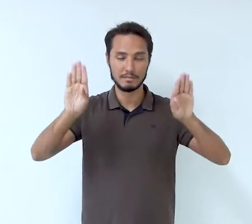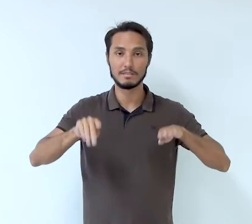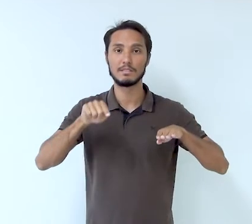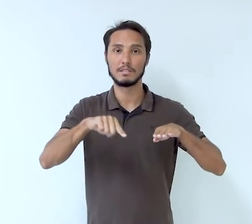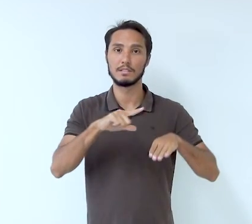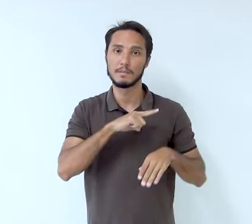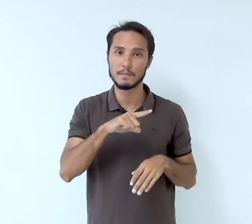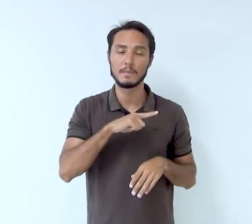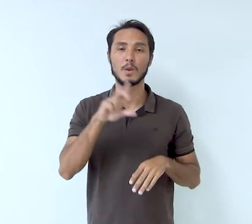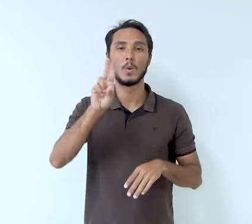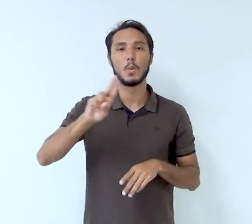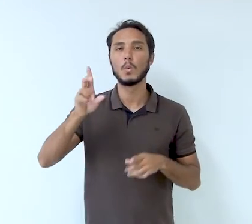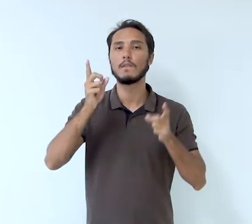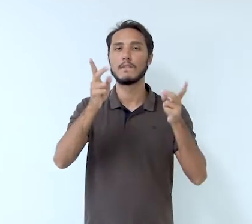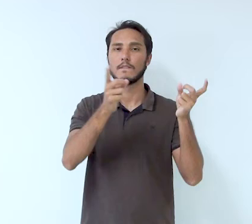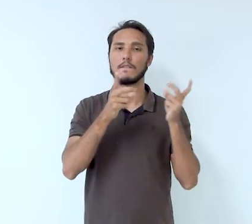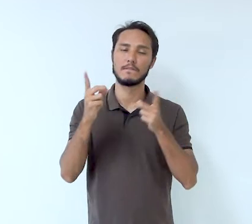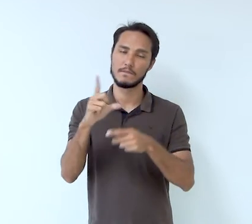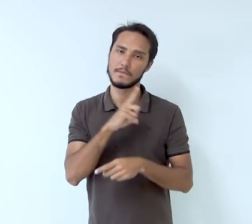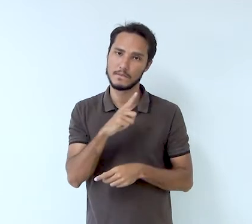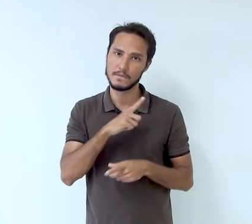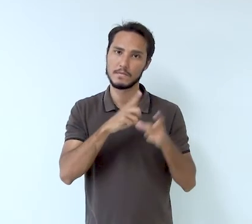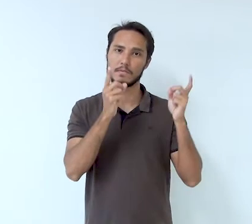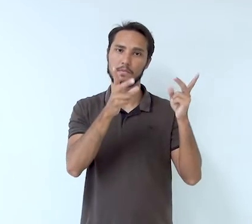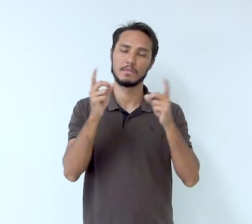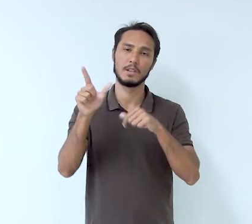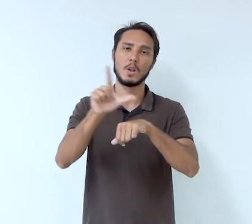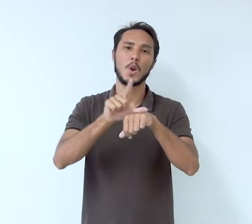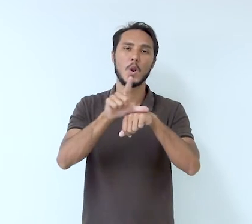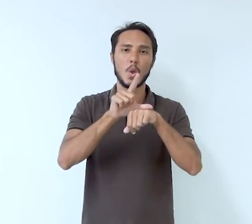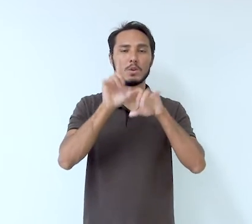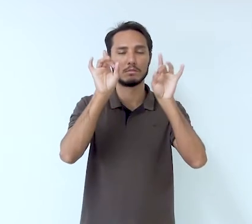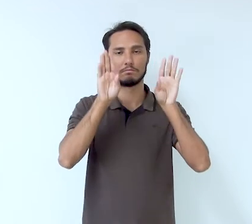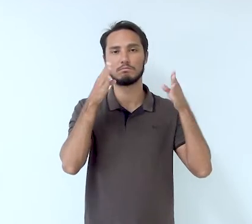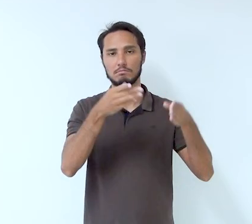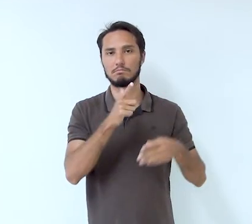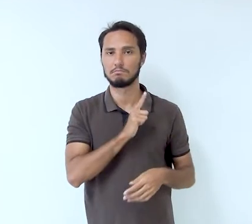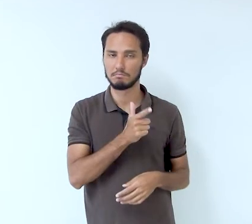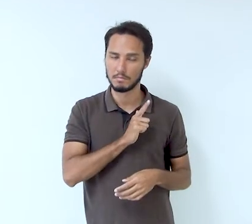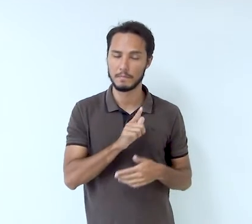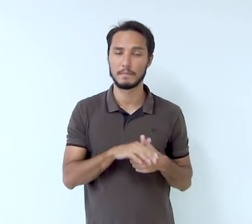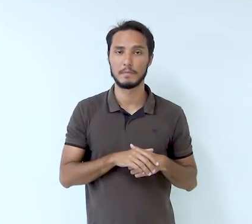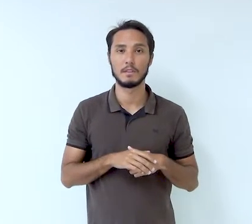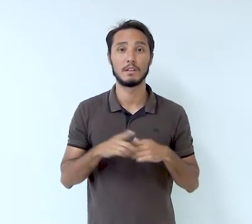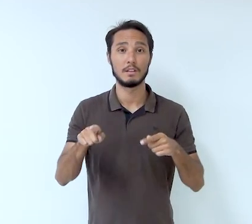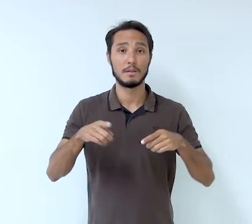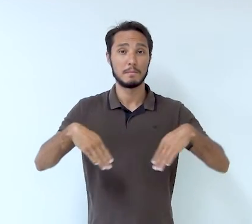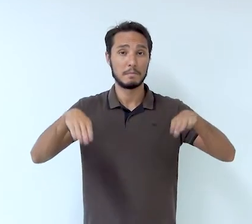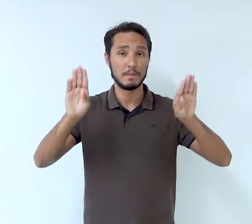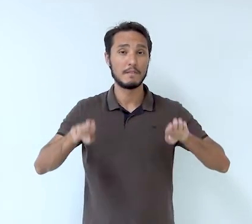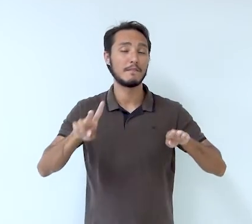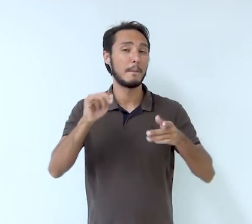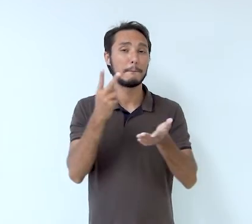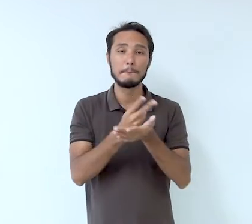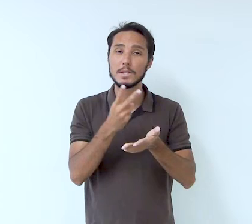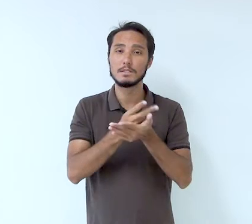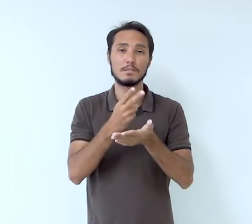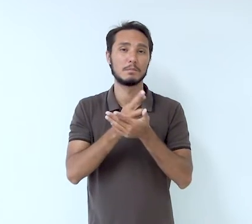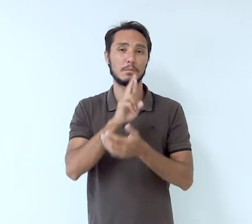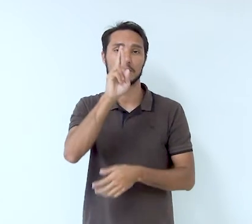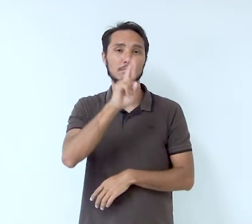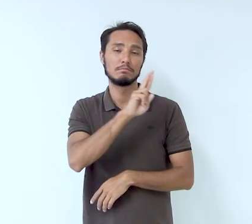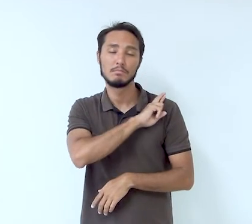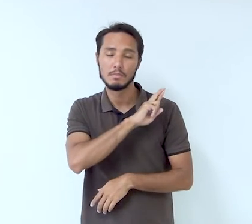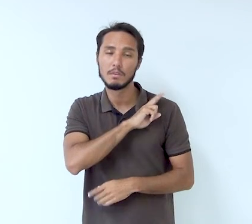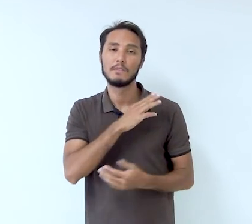mantas antiestáticas de uso comercial, né, vendidas em lojas especializadas. A manta antiestática ela vai fazer o